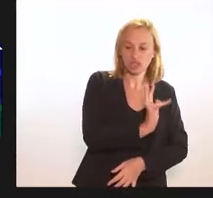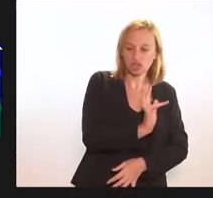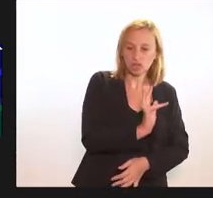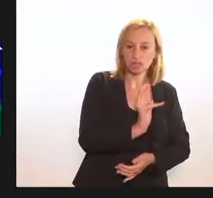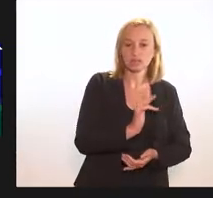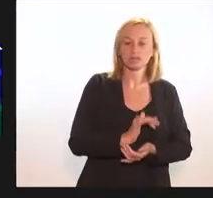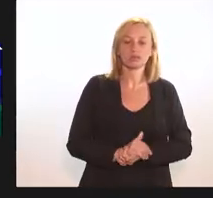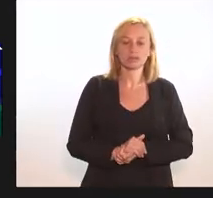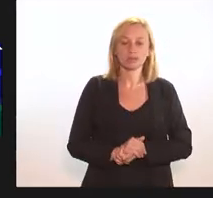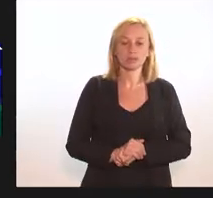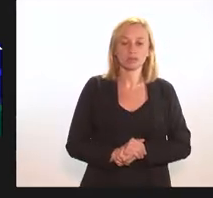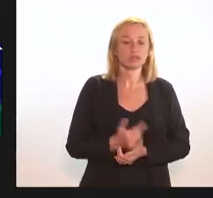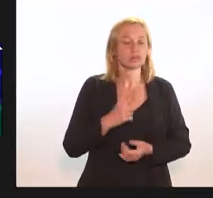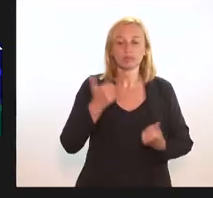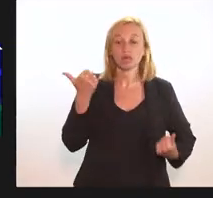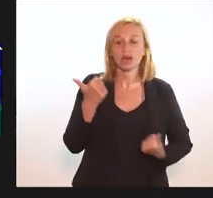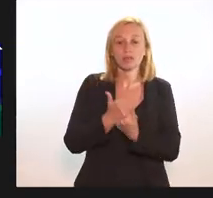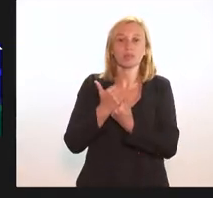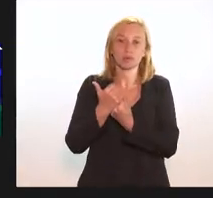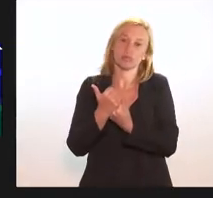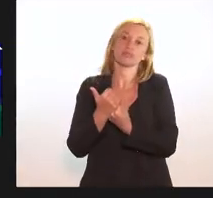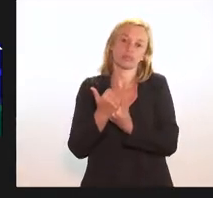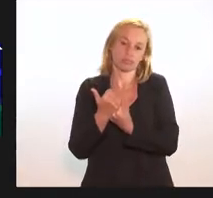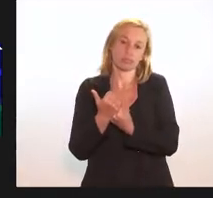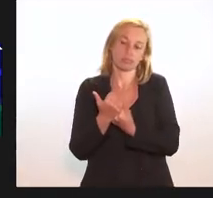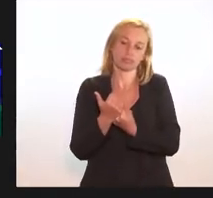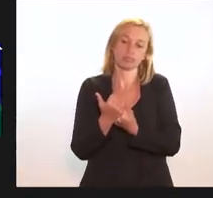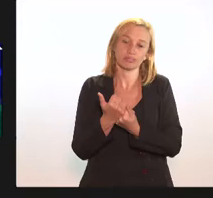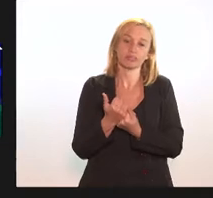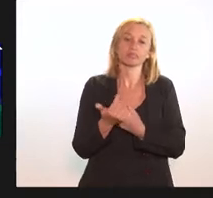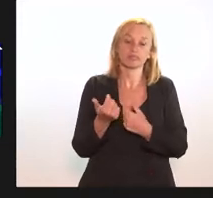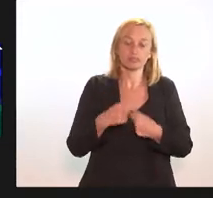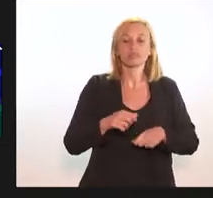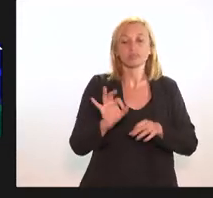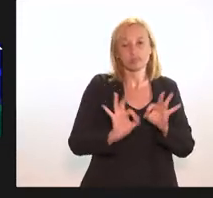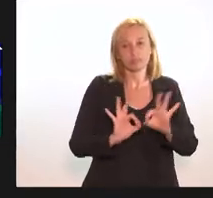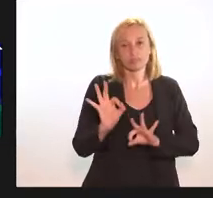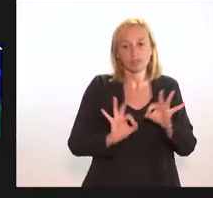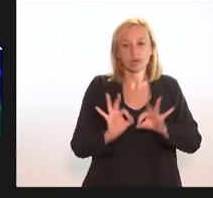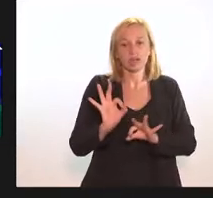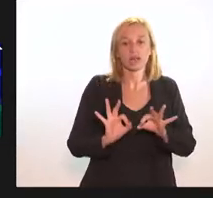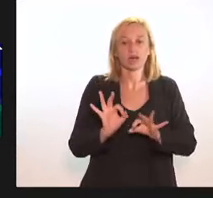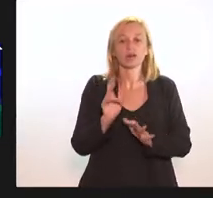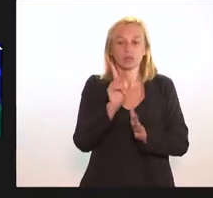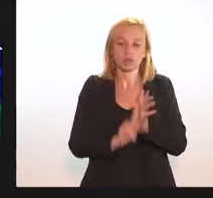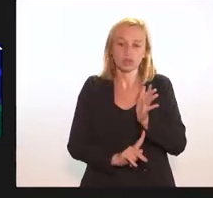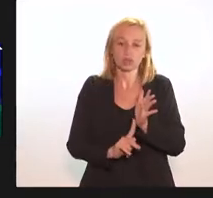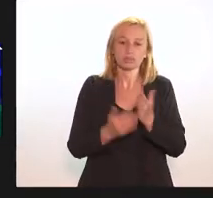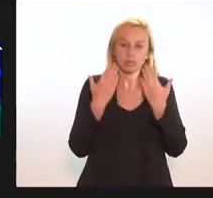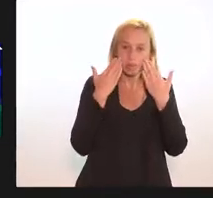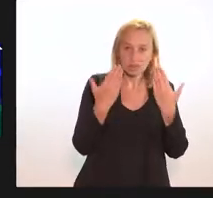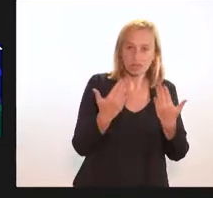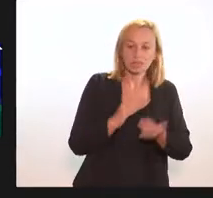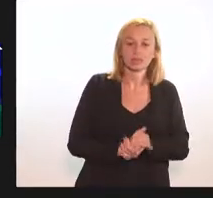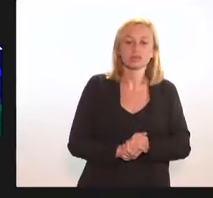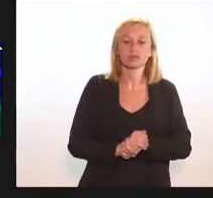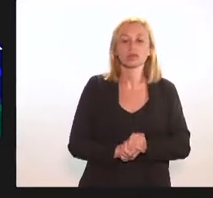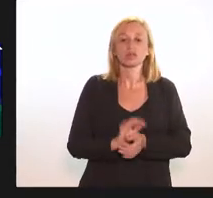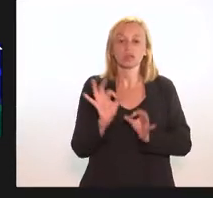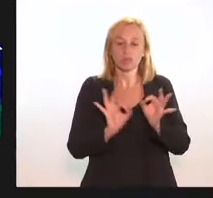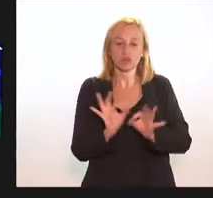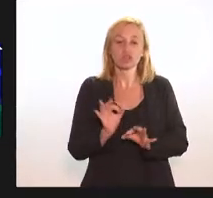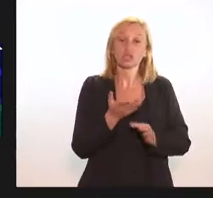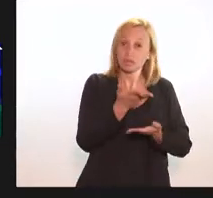condição, porque não tem o apoio, do ponto de vista de preparar um projeto para ser apresentado à Fiocruz, projeto esse